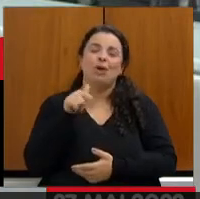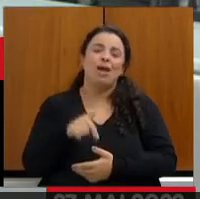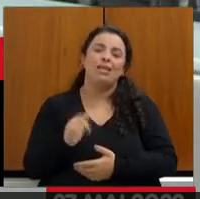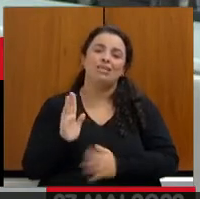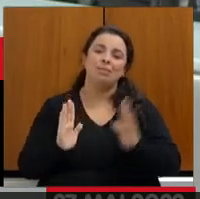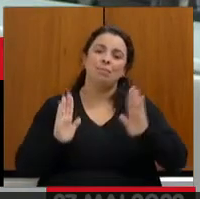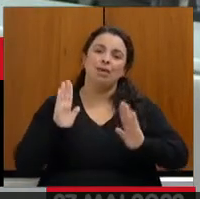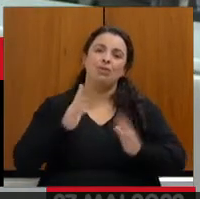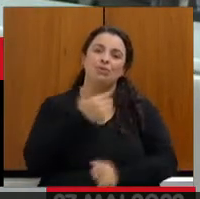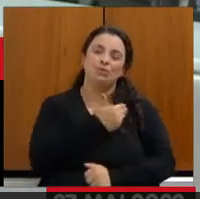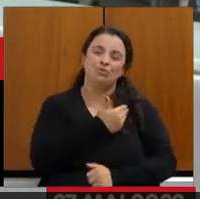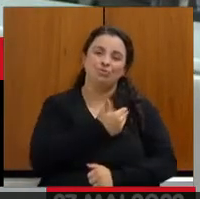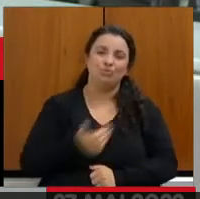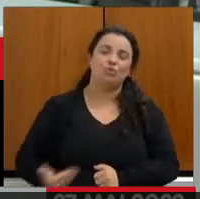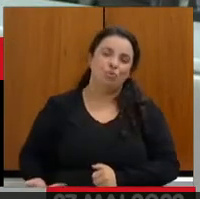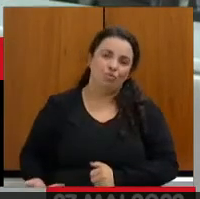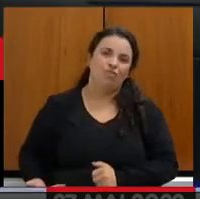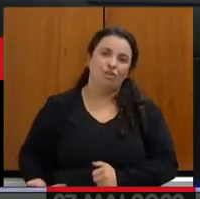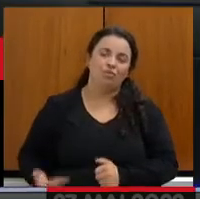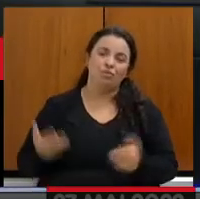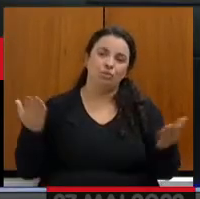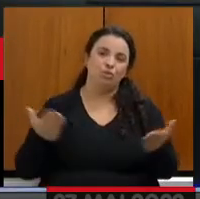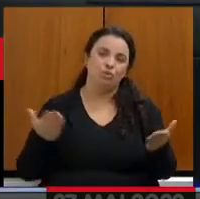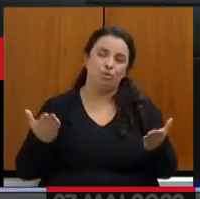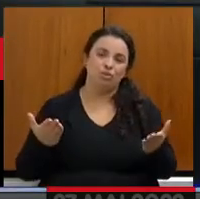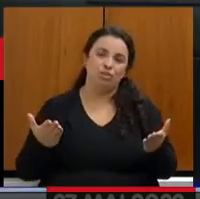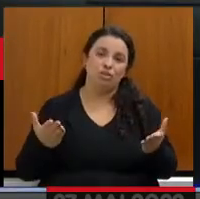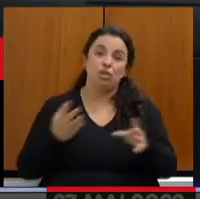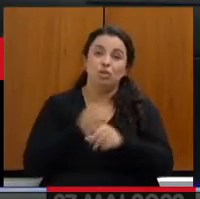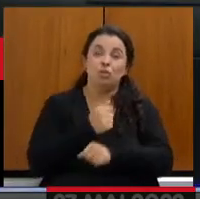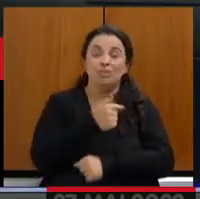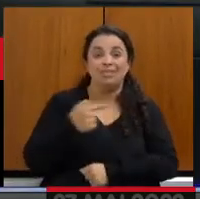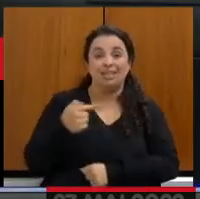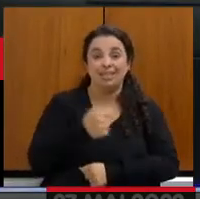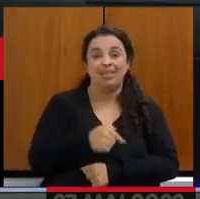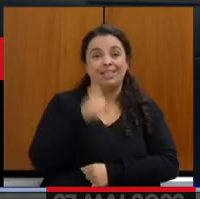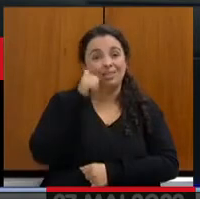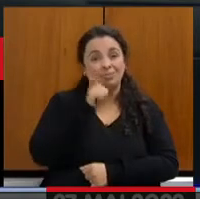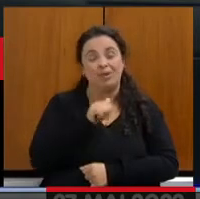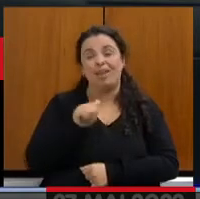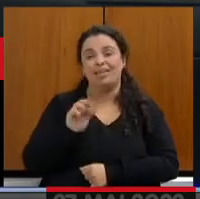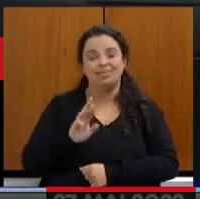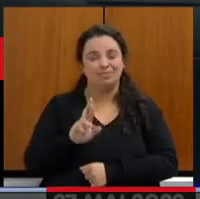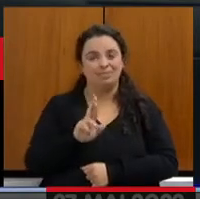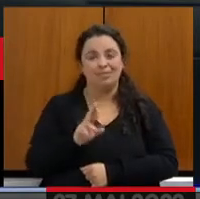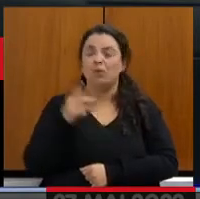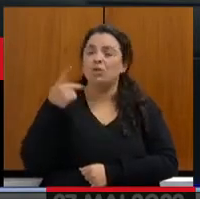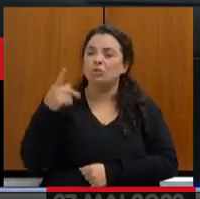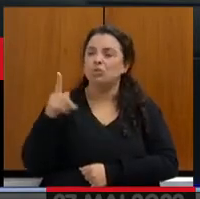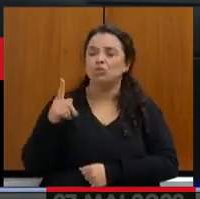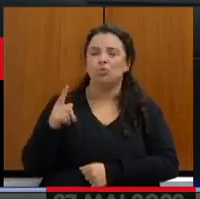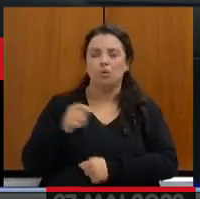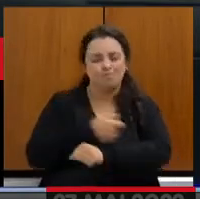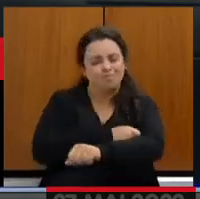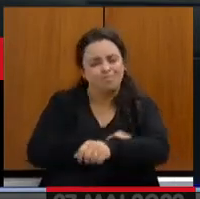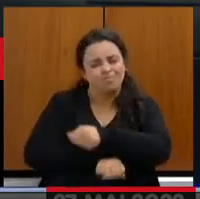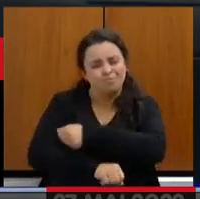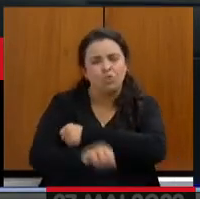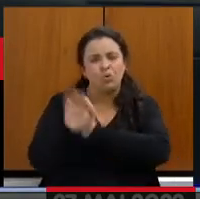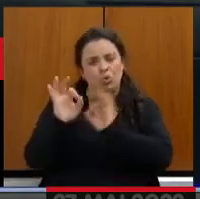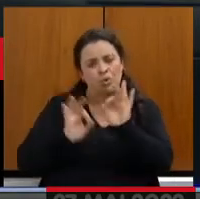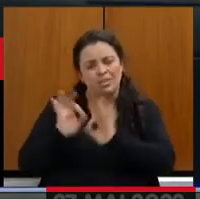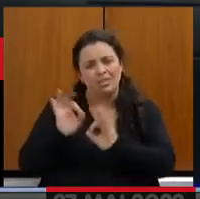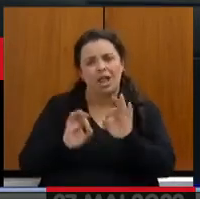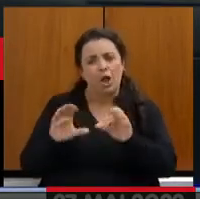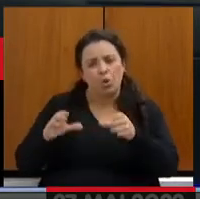na 77 então a sua disposição de organização coletiva de fazer de modo